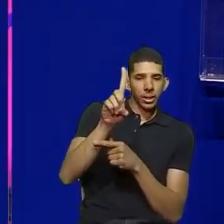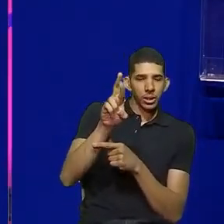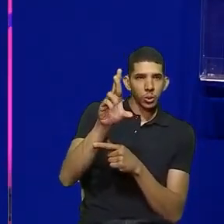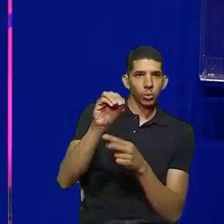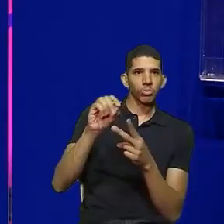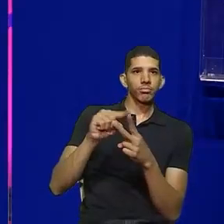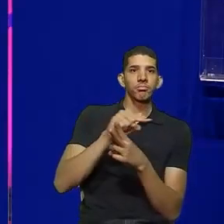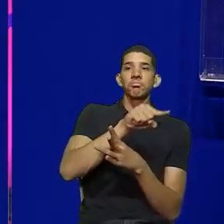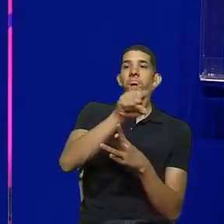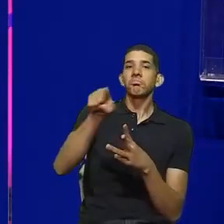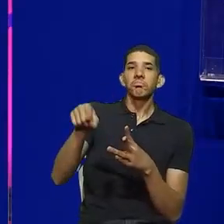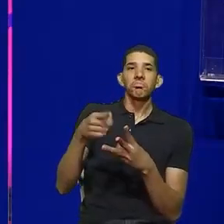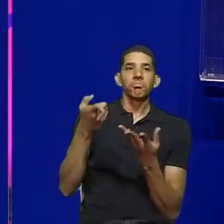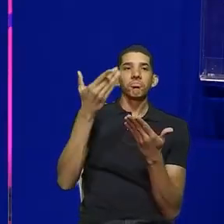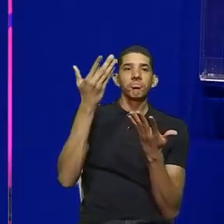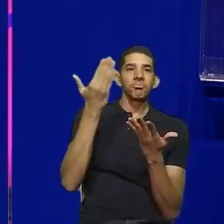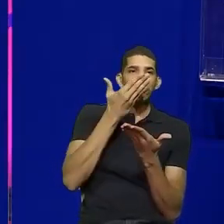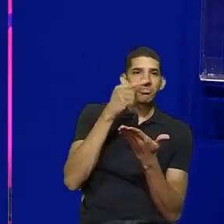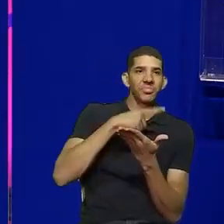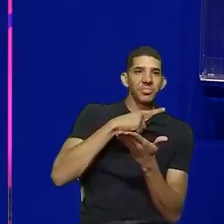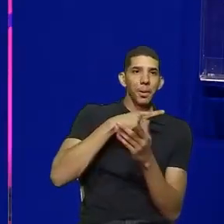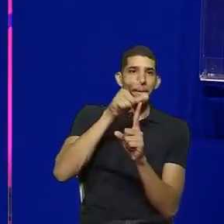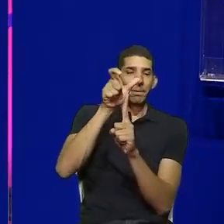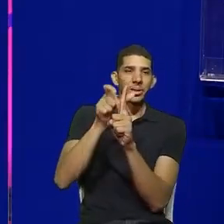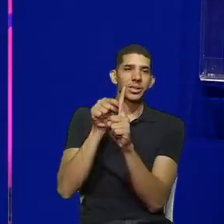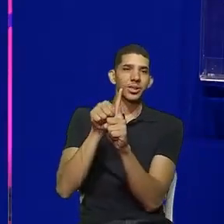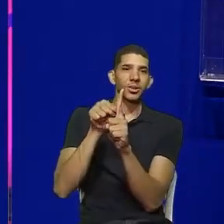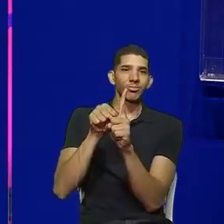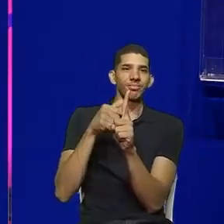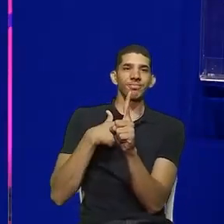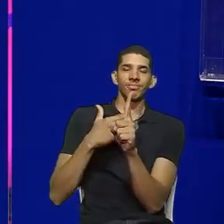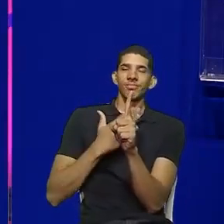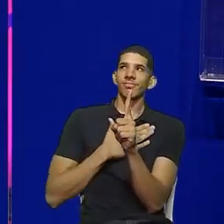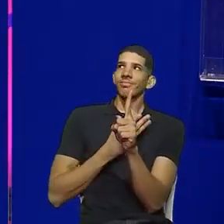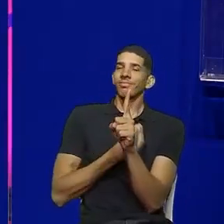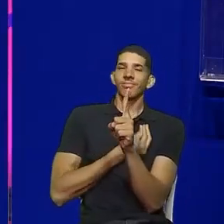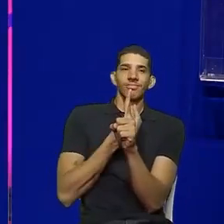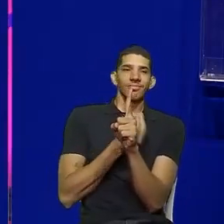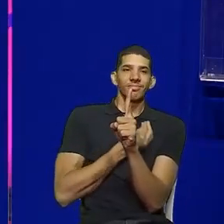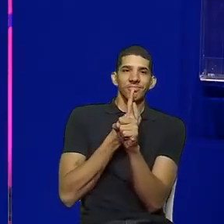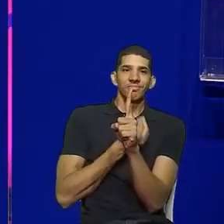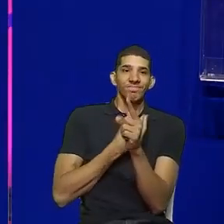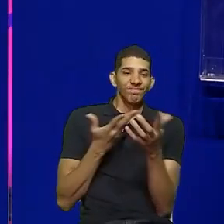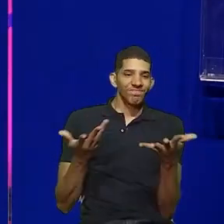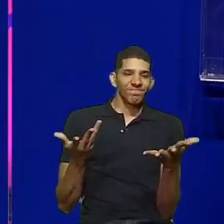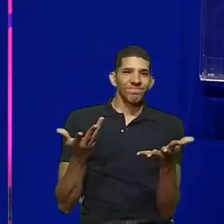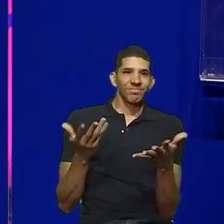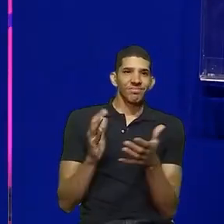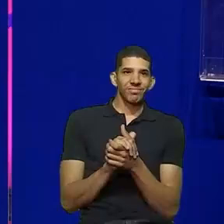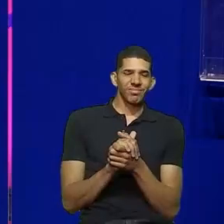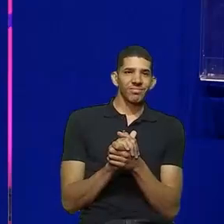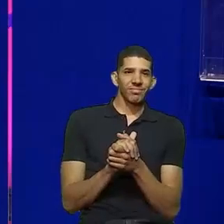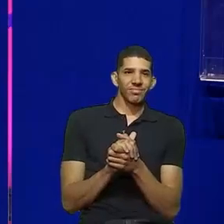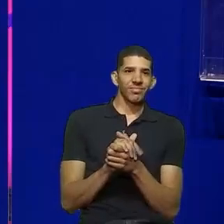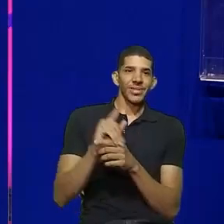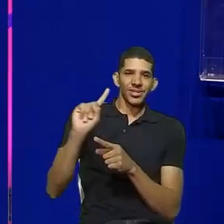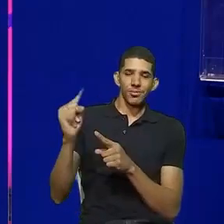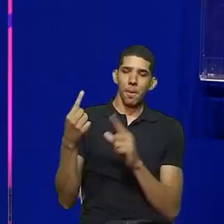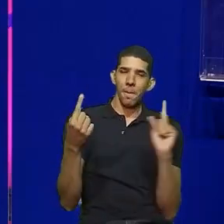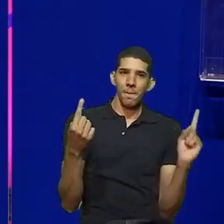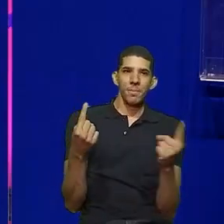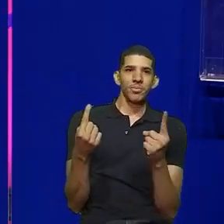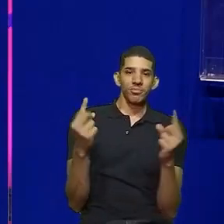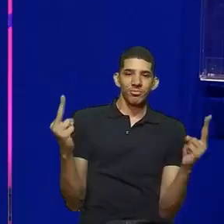O Pedro, então, são personagens da vida real que chegou ali e